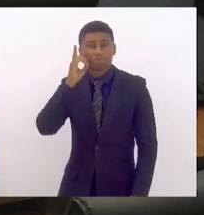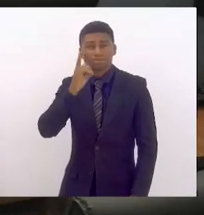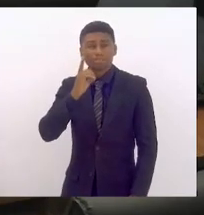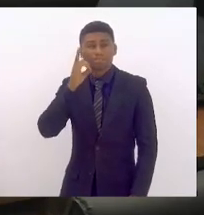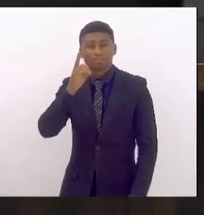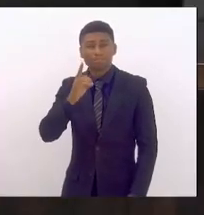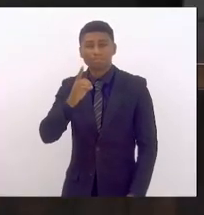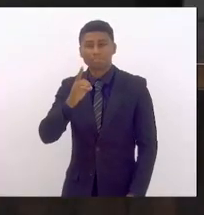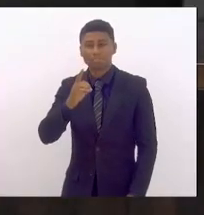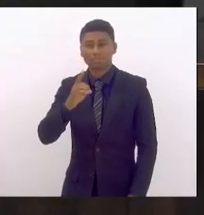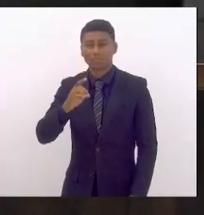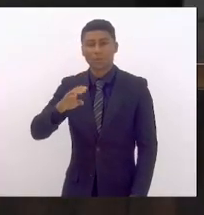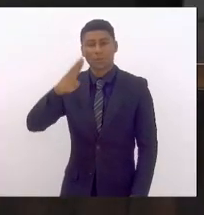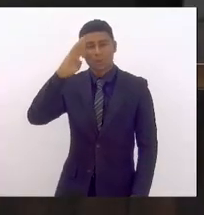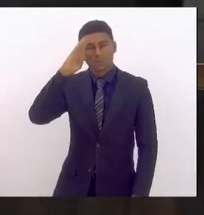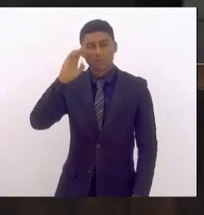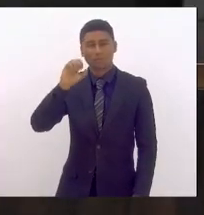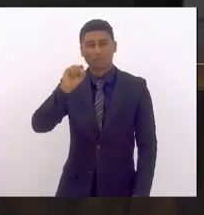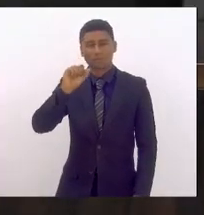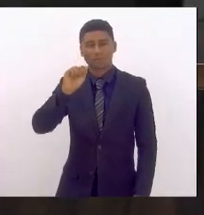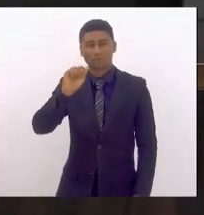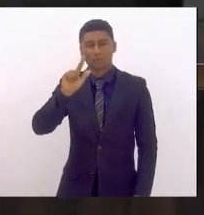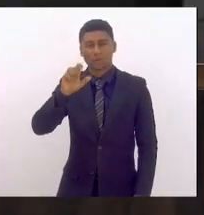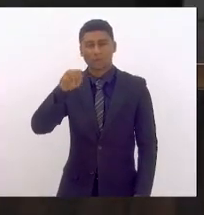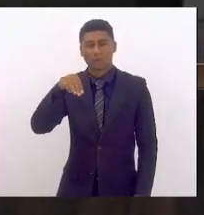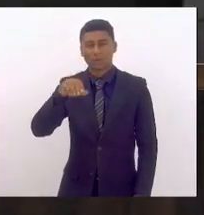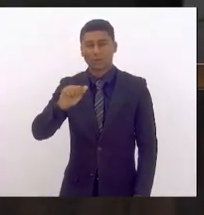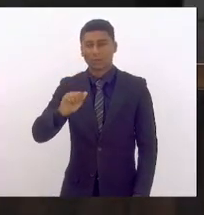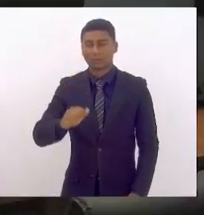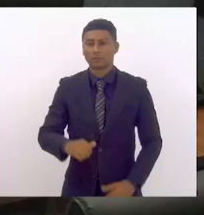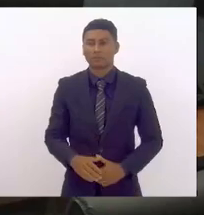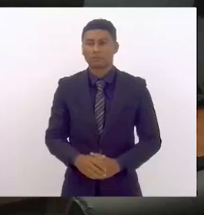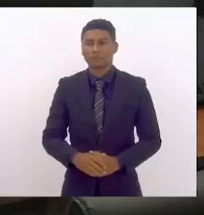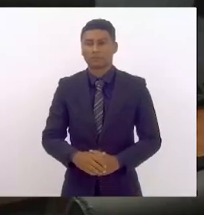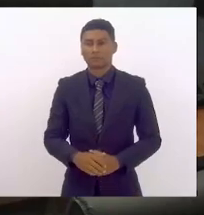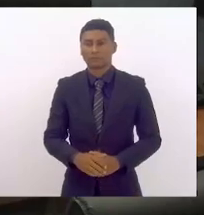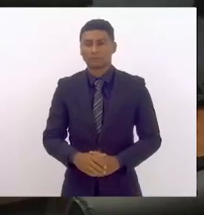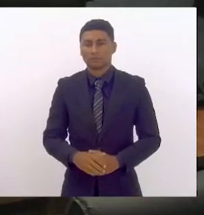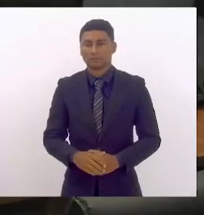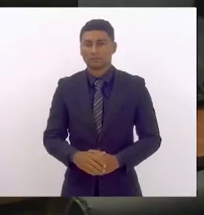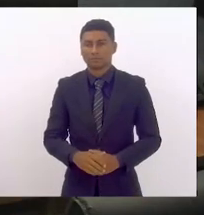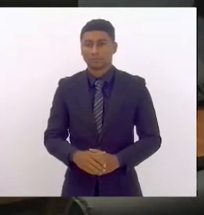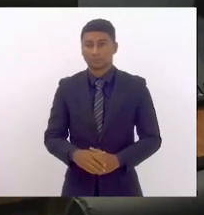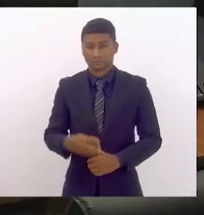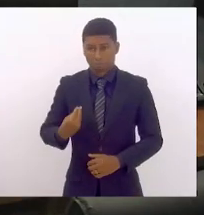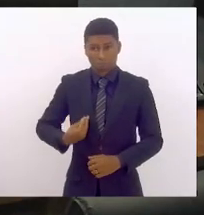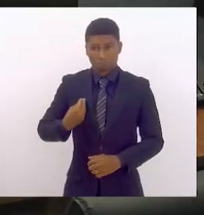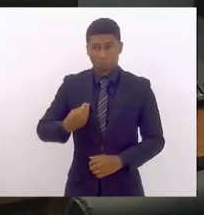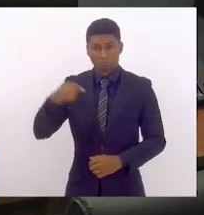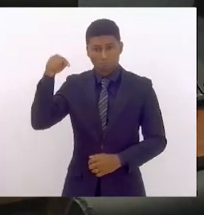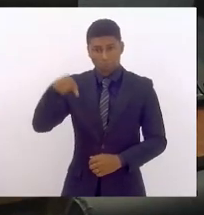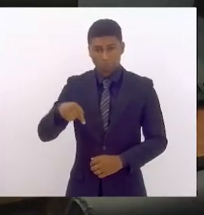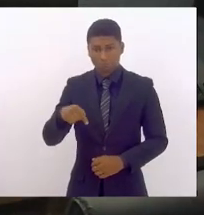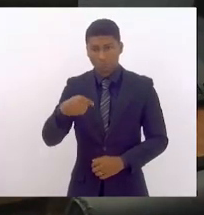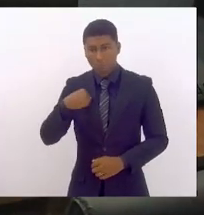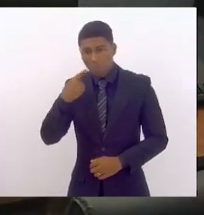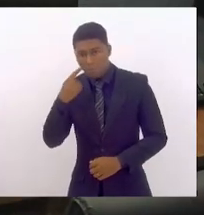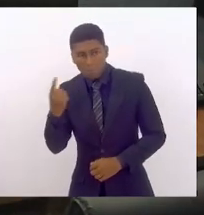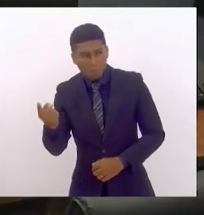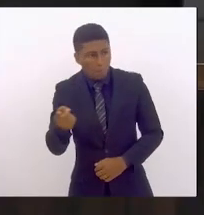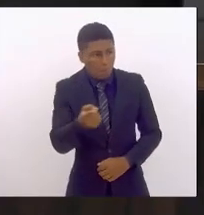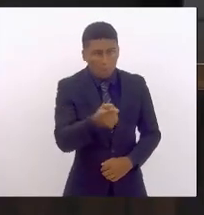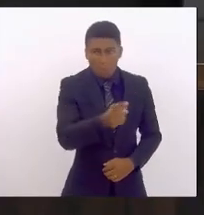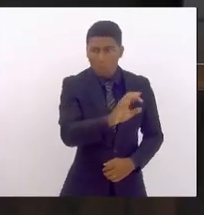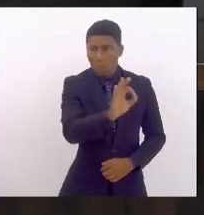Coronel Salema eu vou fazer o seguinte como ele não está aqui visualmente na área eu